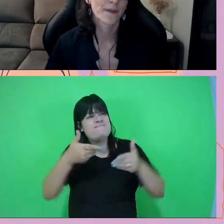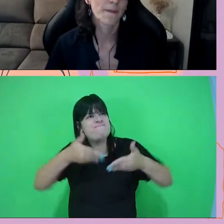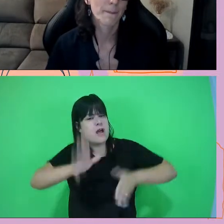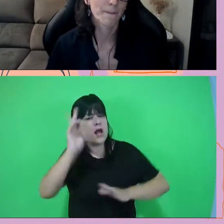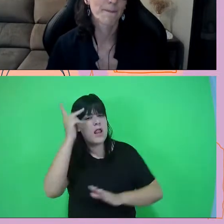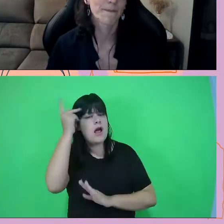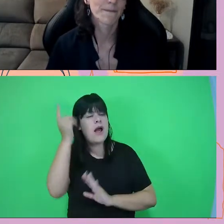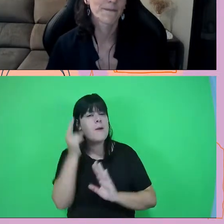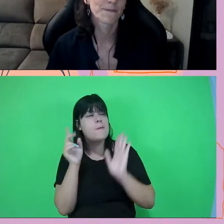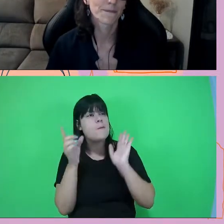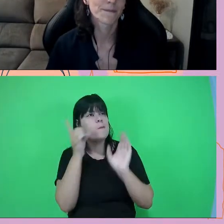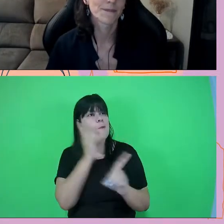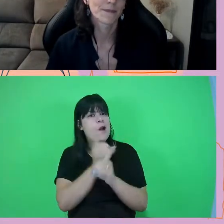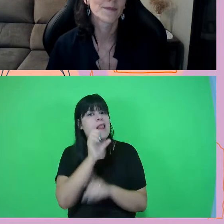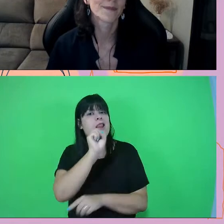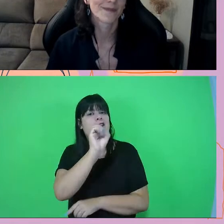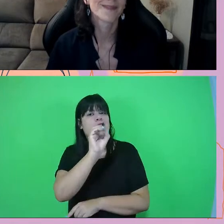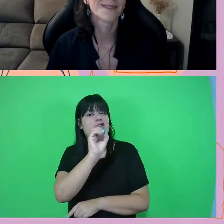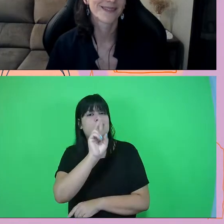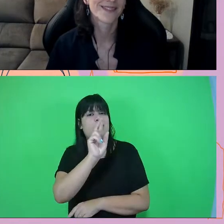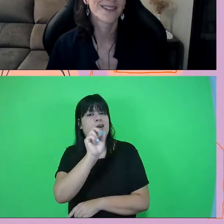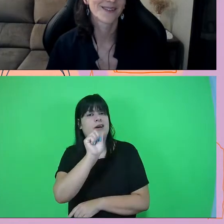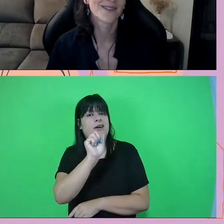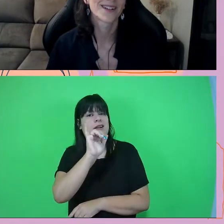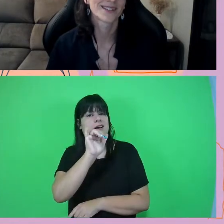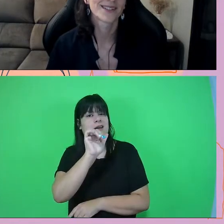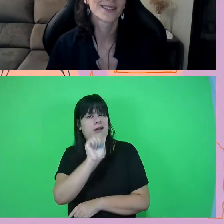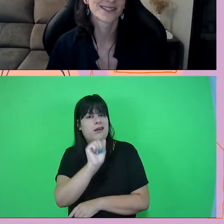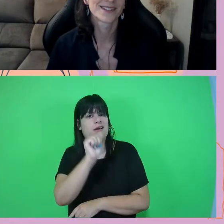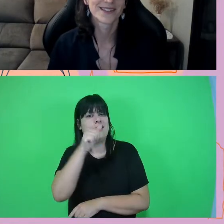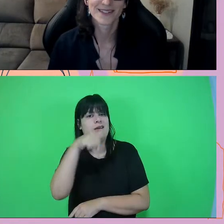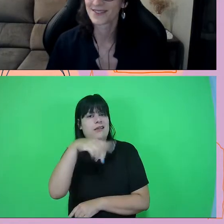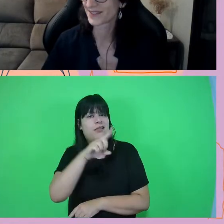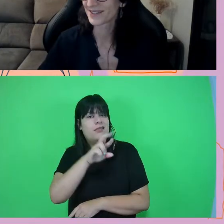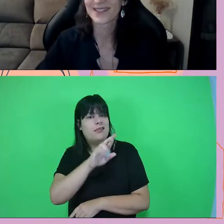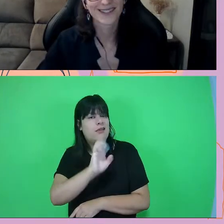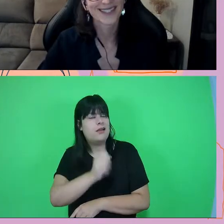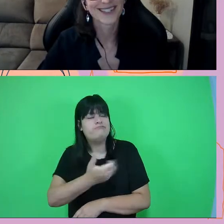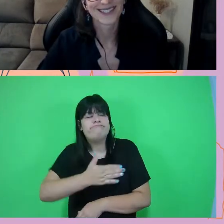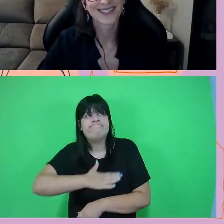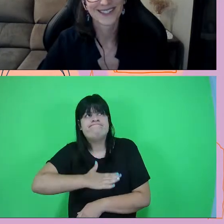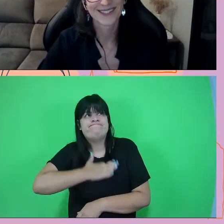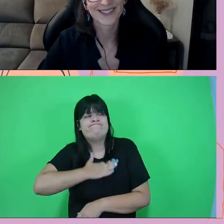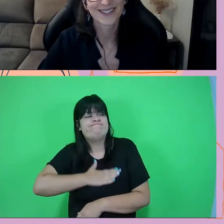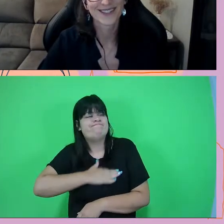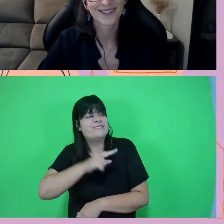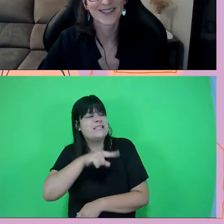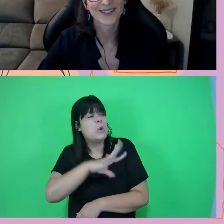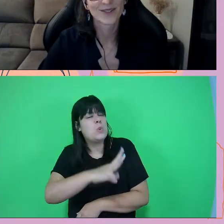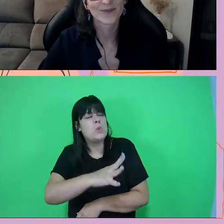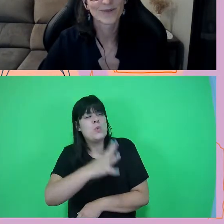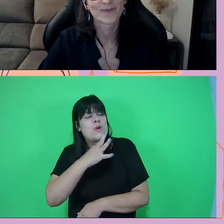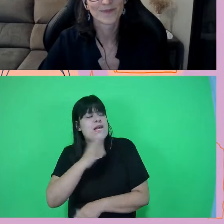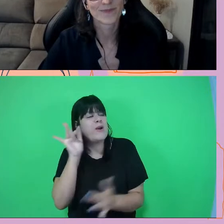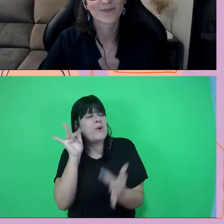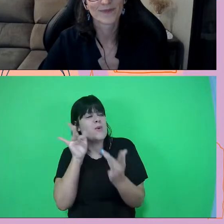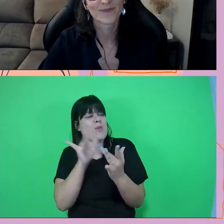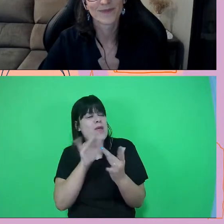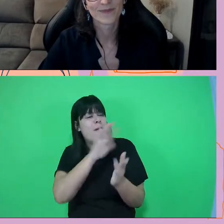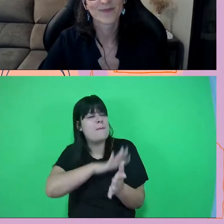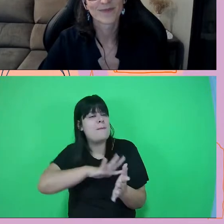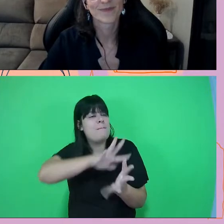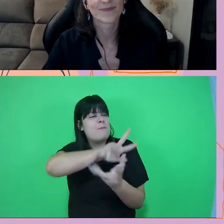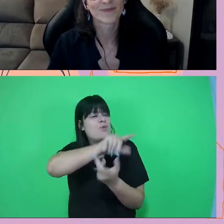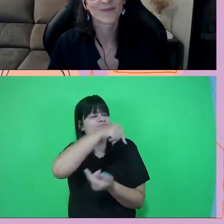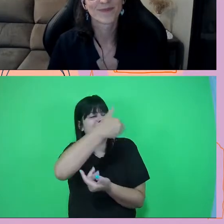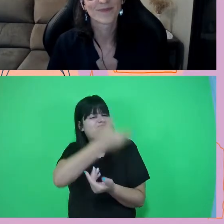essa referência que foi a Soraya André. E uma satisfação enorme poder, né, ter conhecido, ter contato com esse mundo aí. E aí,